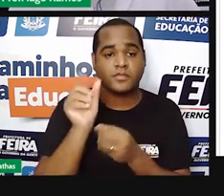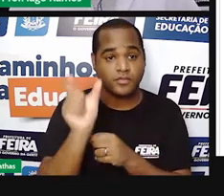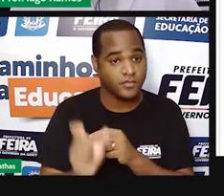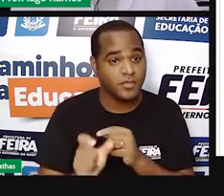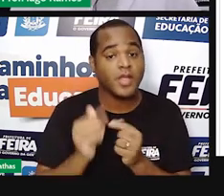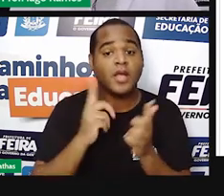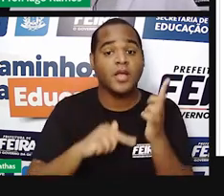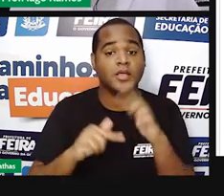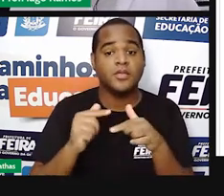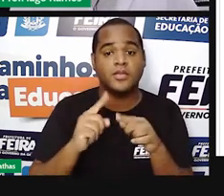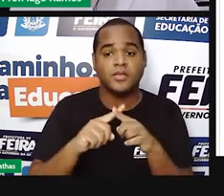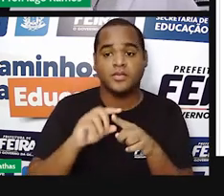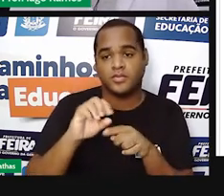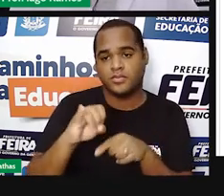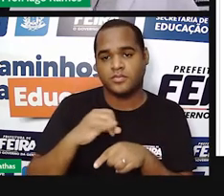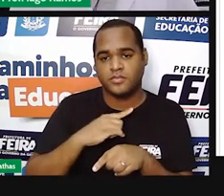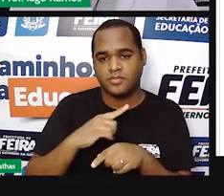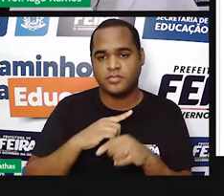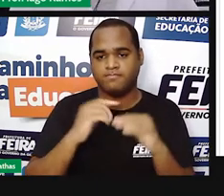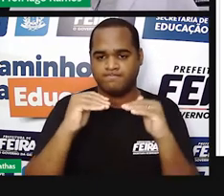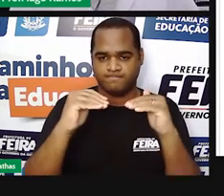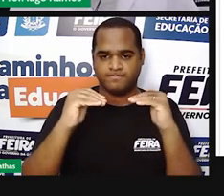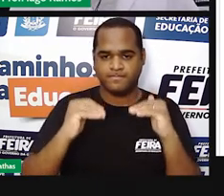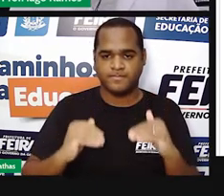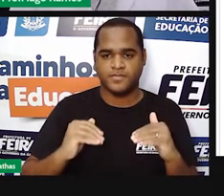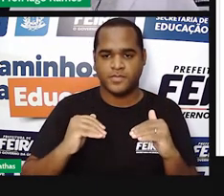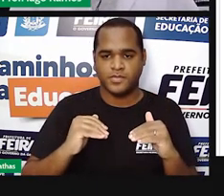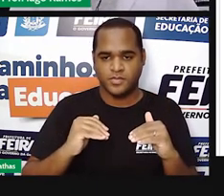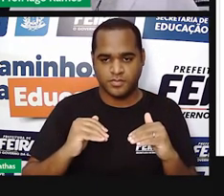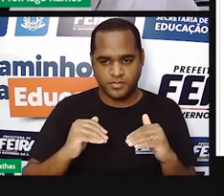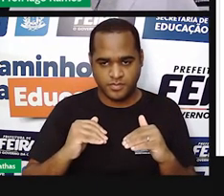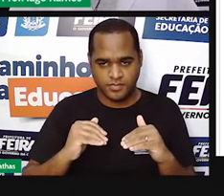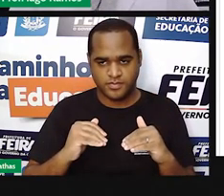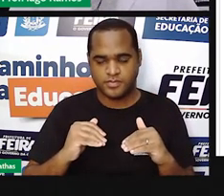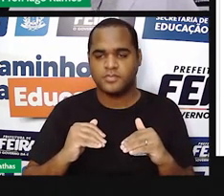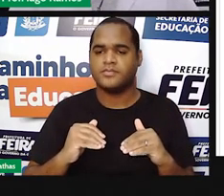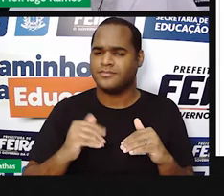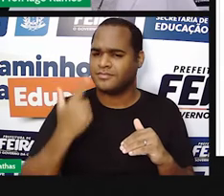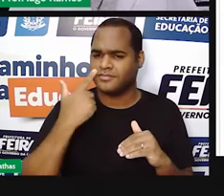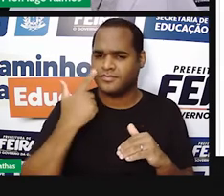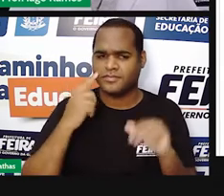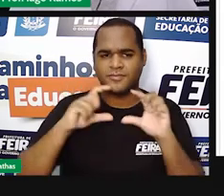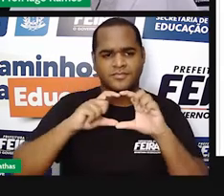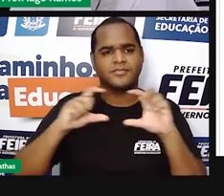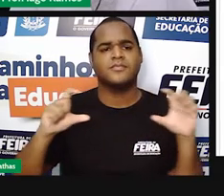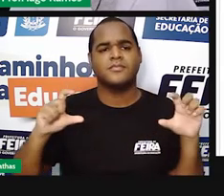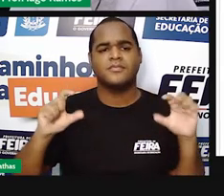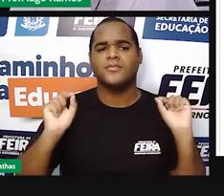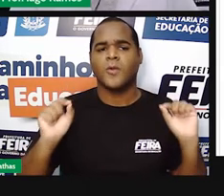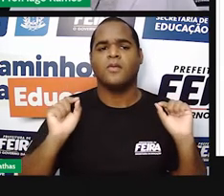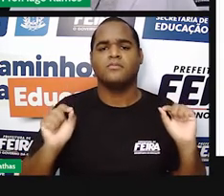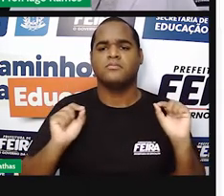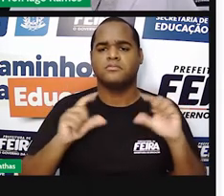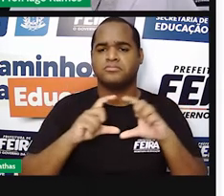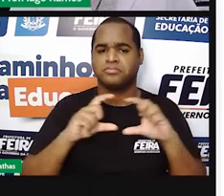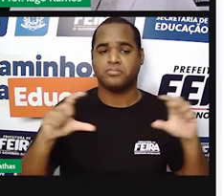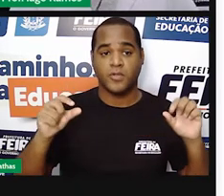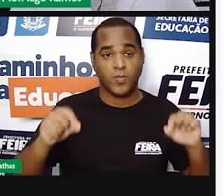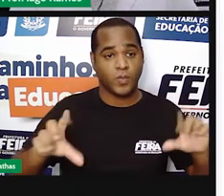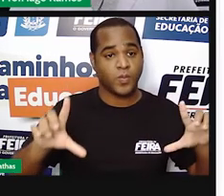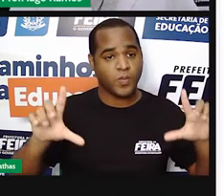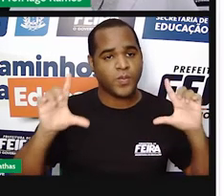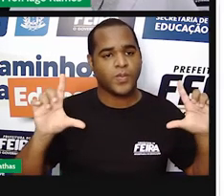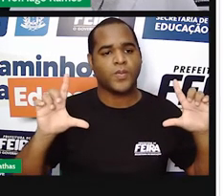Se eu trouxesse isso aqui e para você olha só Vamos aumentar essa